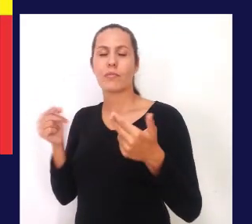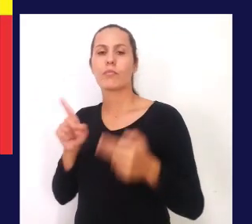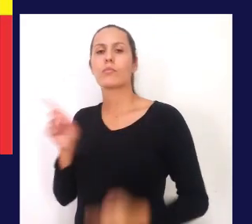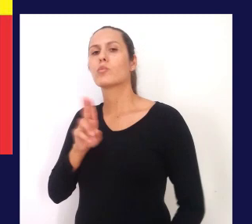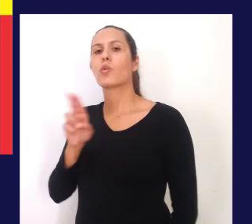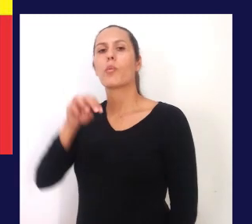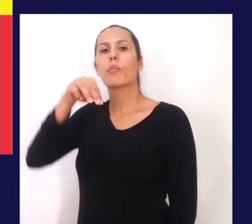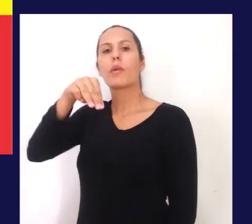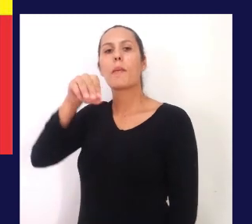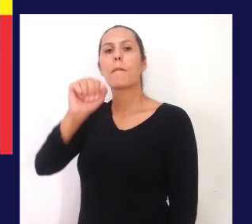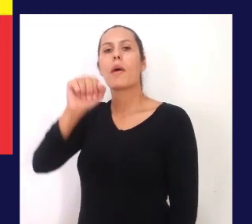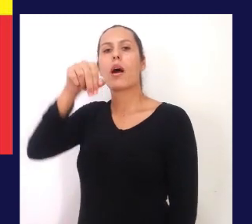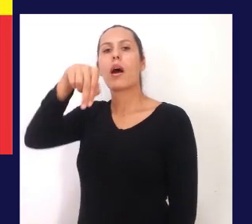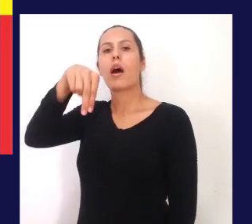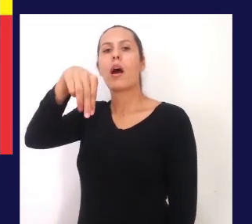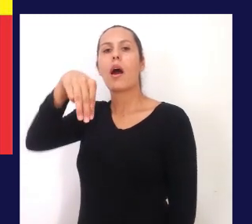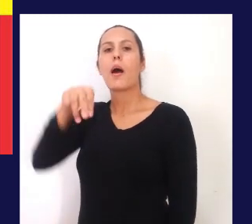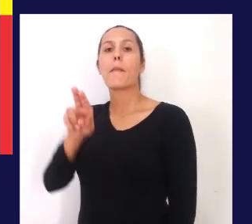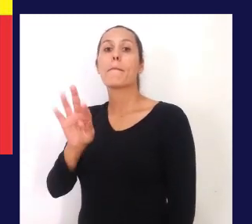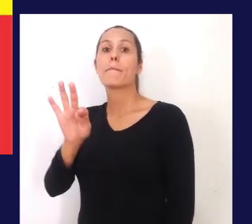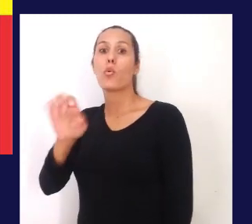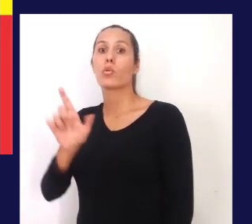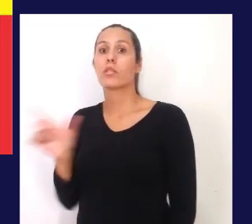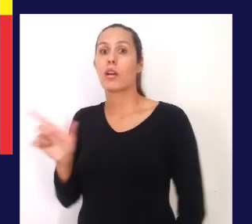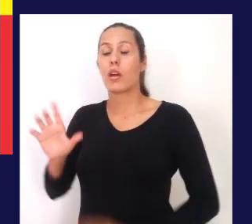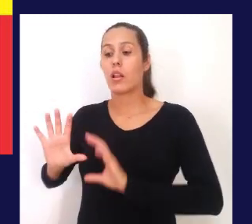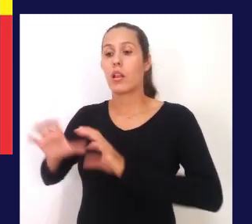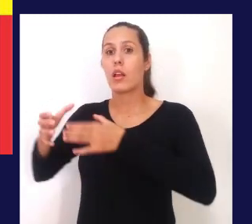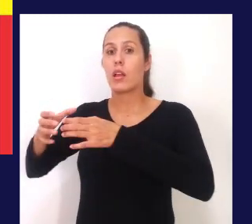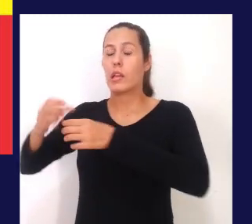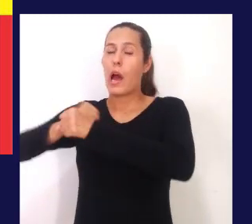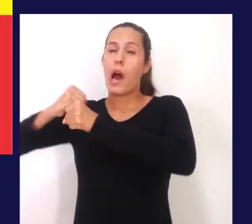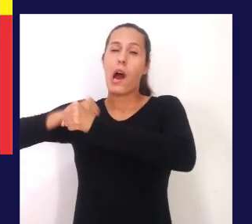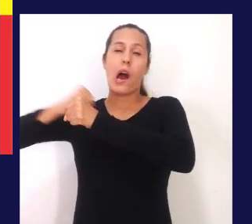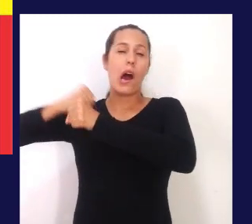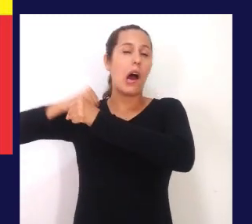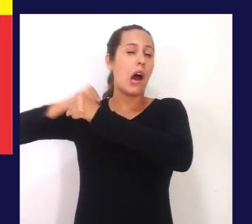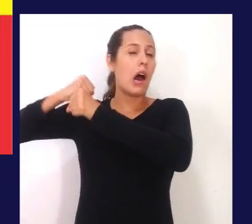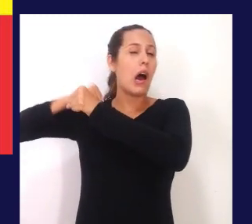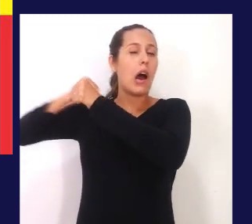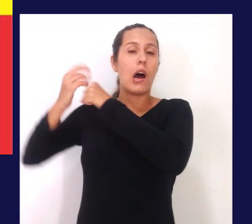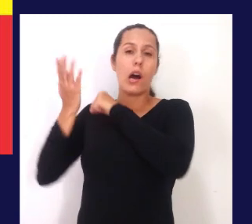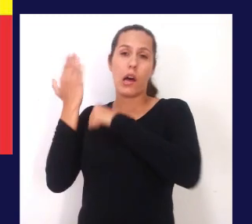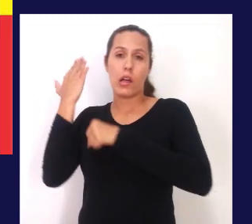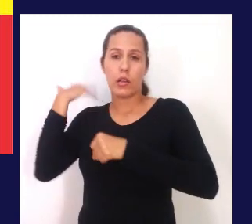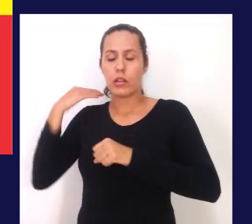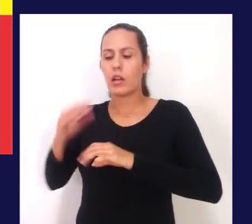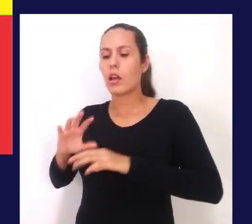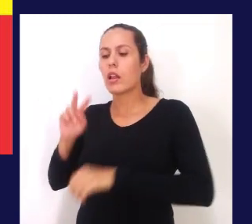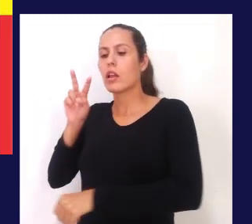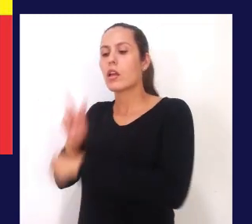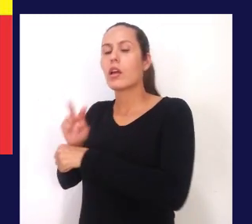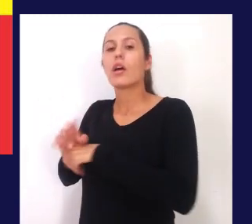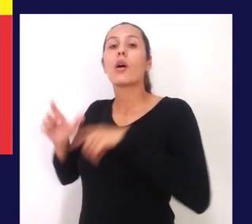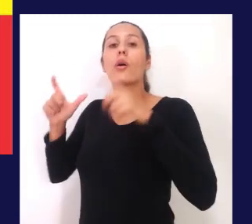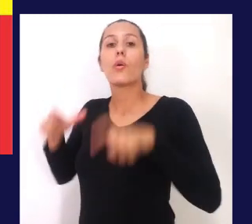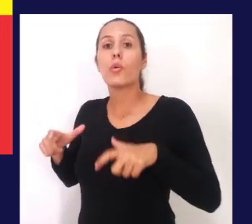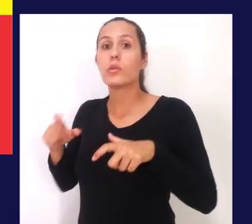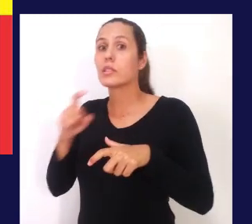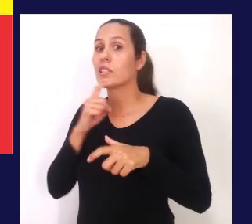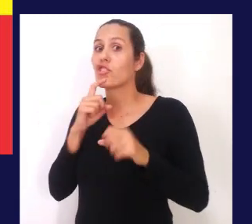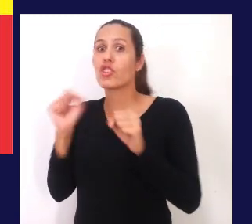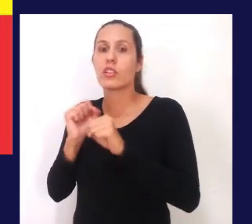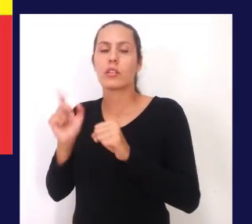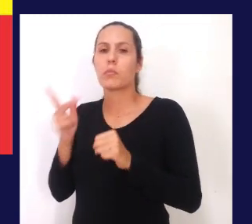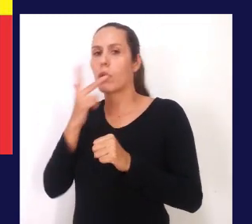tem um mamute. O mamute foi uma espécie de muitos anos atrás. Então, o mamute ele